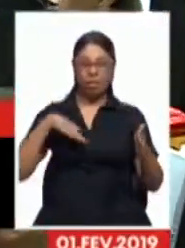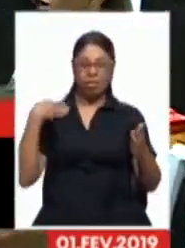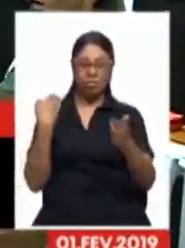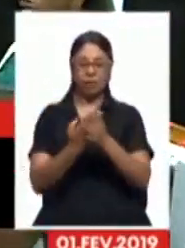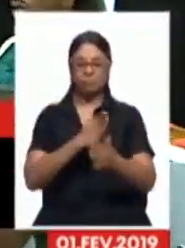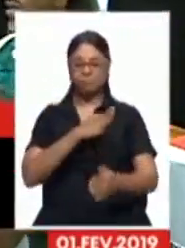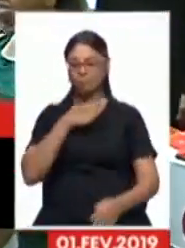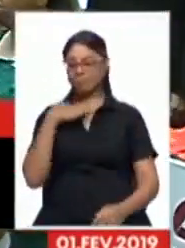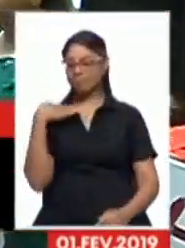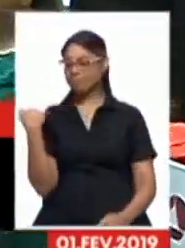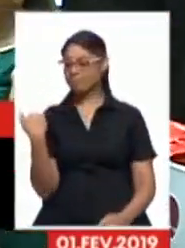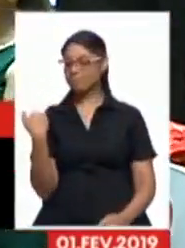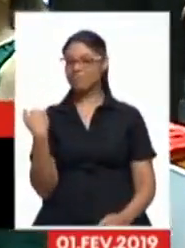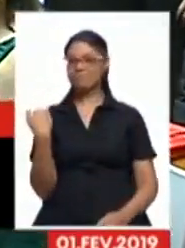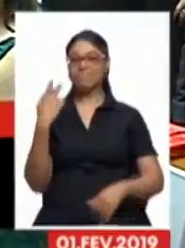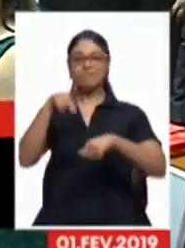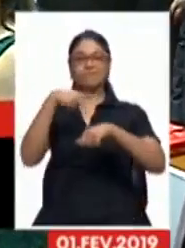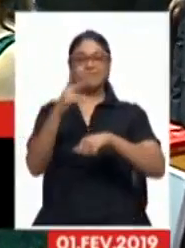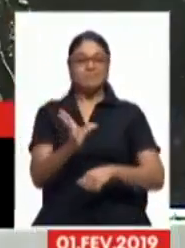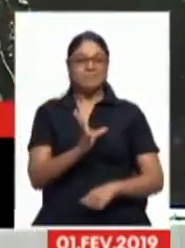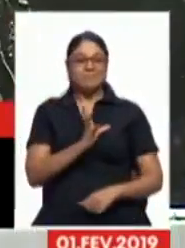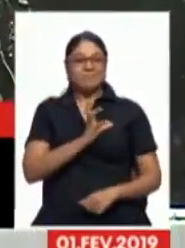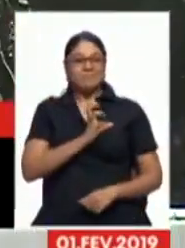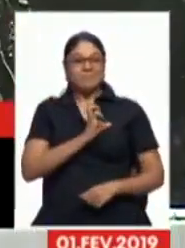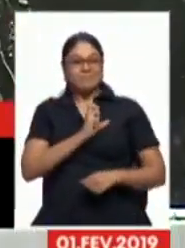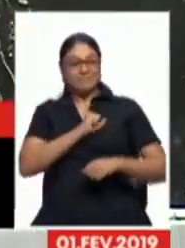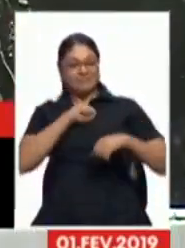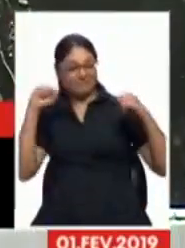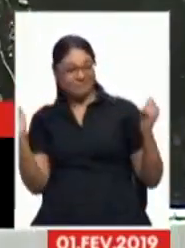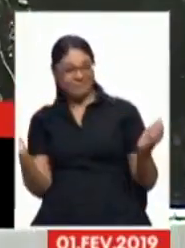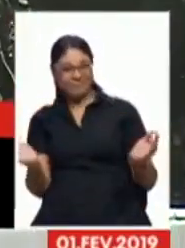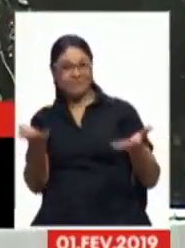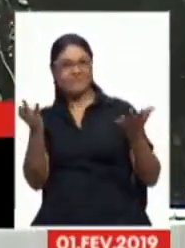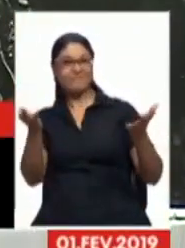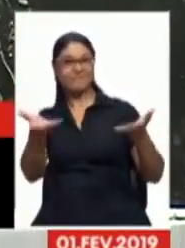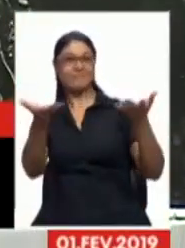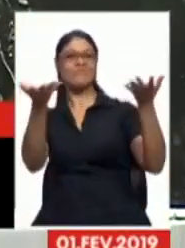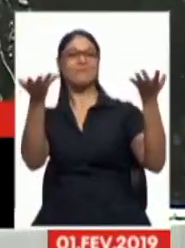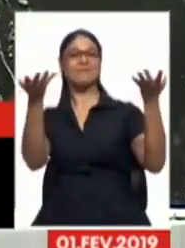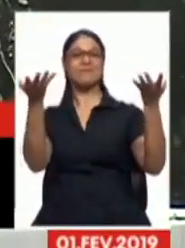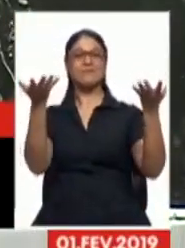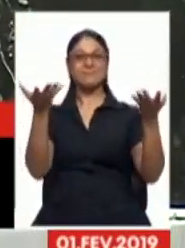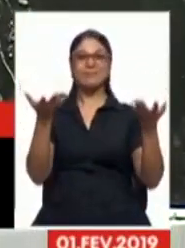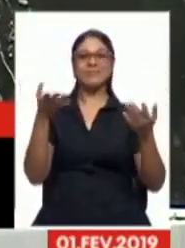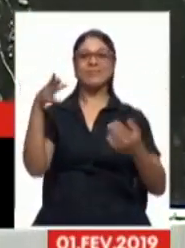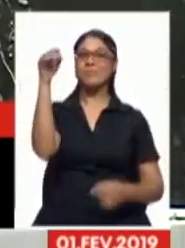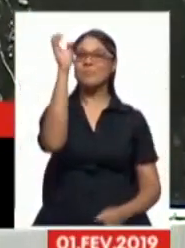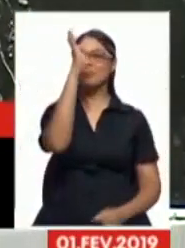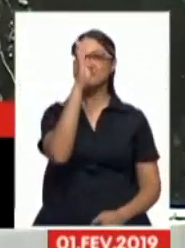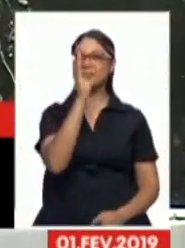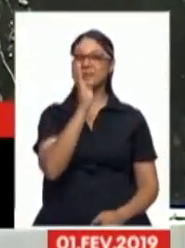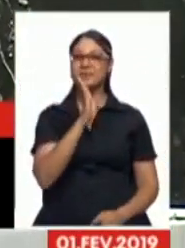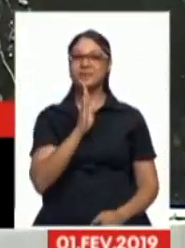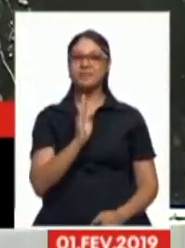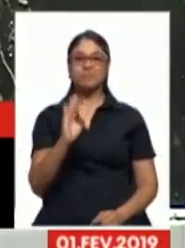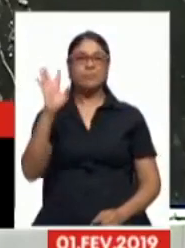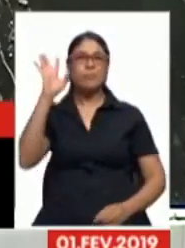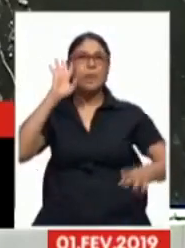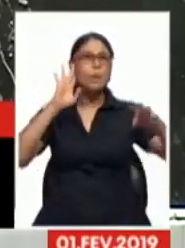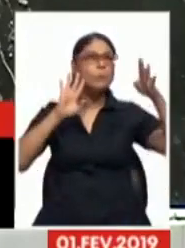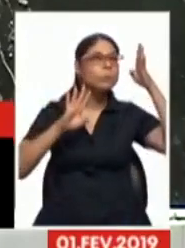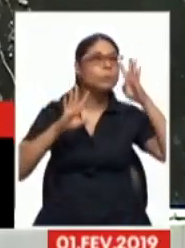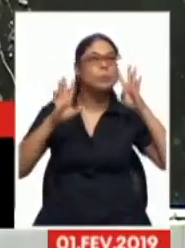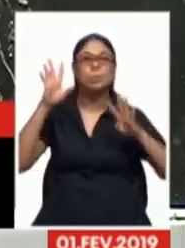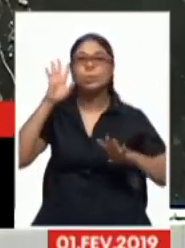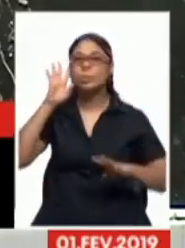própria morte. Ó pátria amada, idolatrada, salve, salve, Brasil, com som de